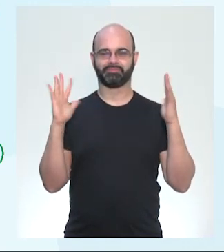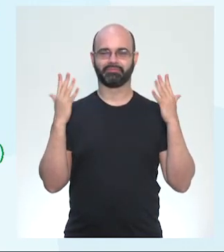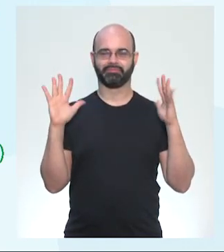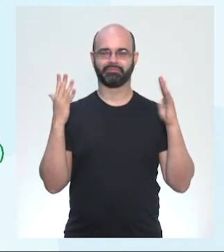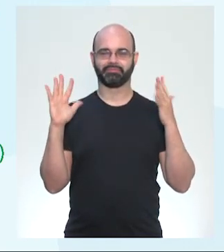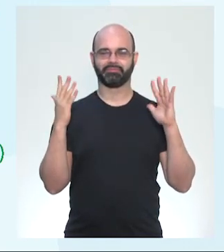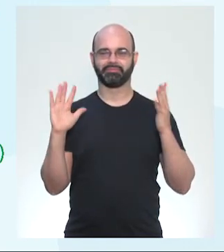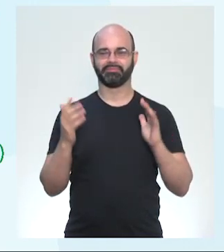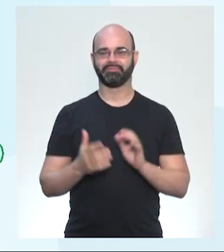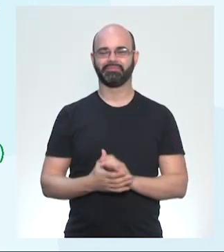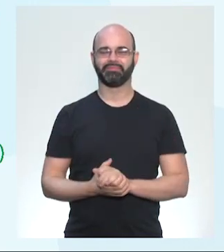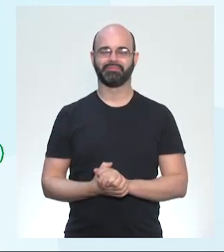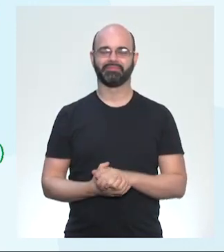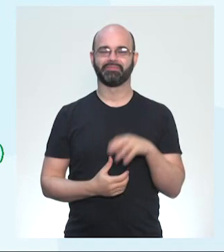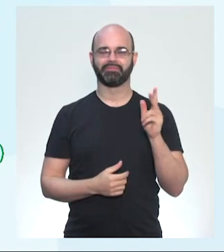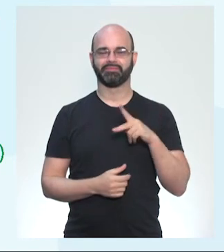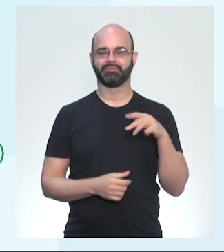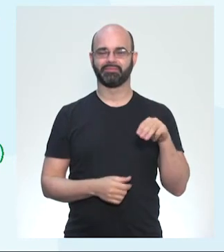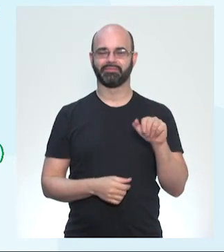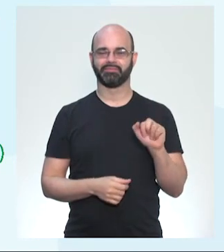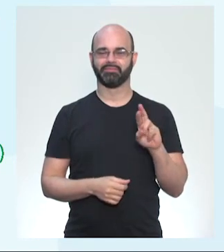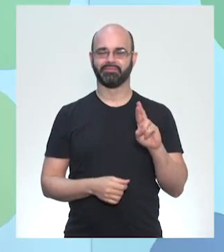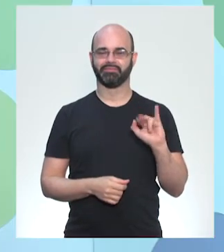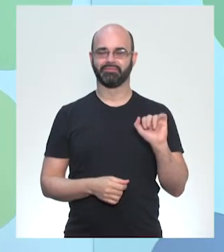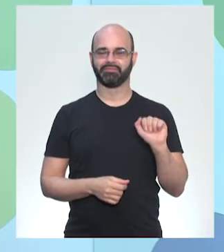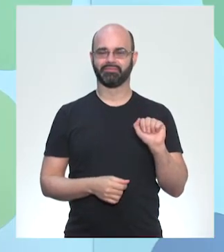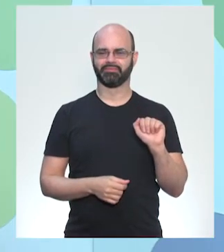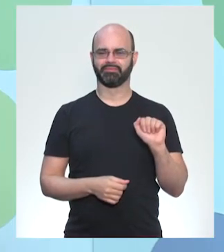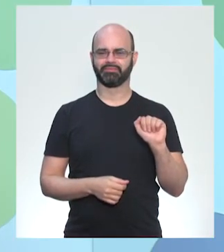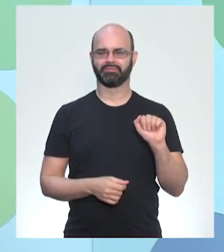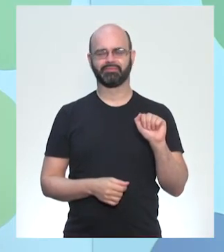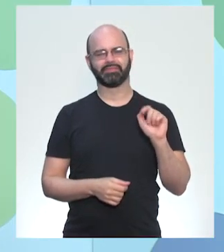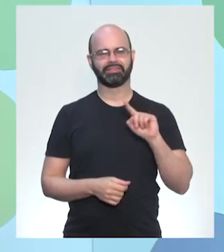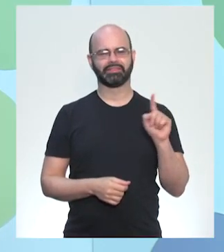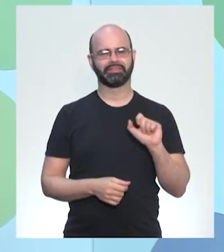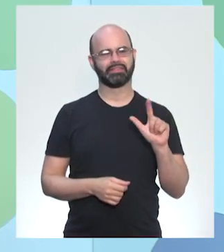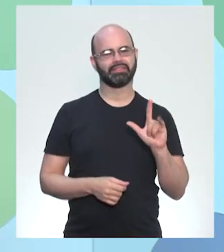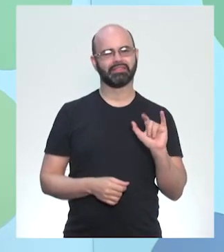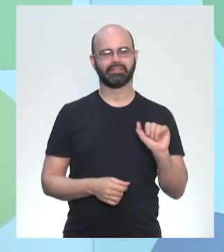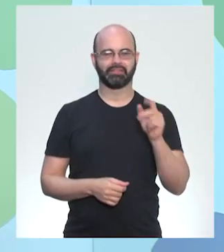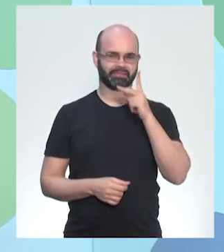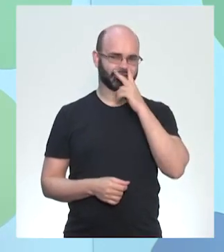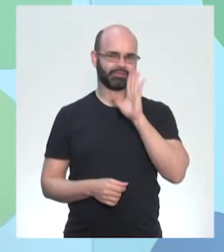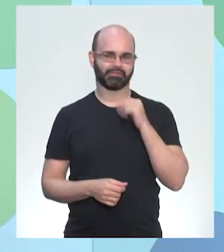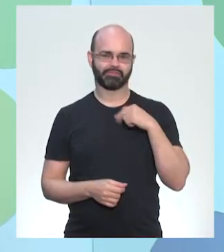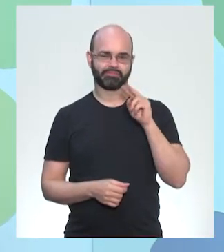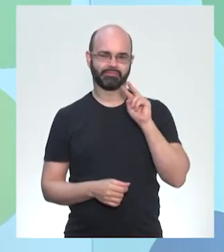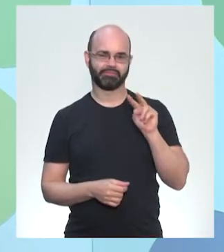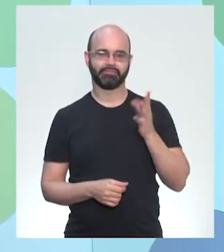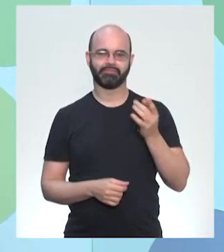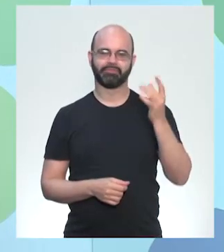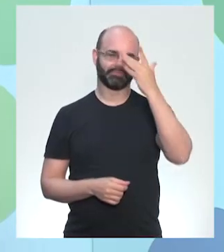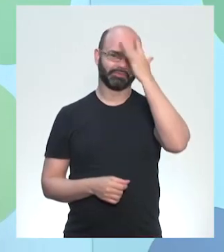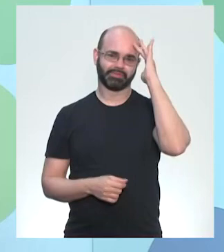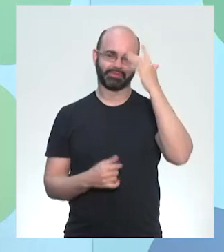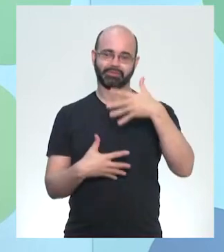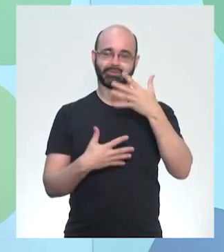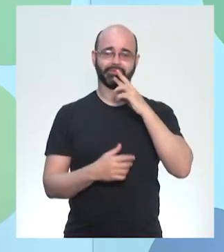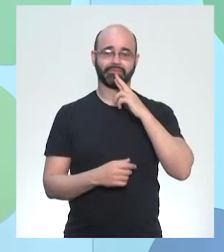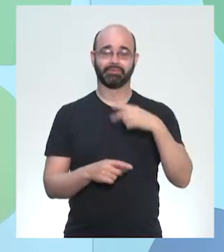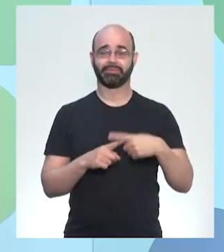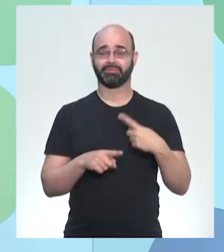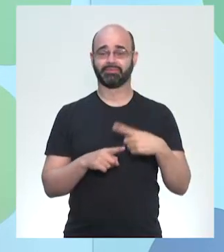bem. Professora Maria, eu acho que a Maria Zália, pelo menos aqui está aqui. Ela falou que o pessoal estava demorando o chat porque o chat